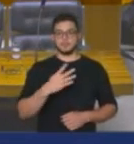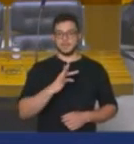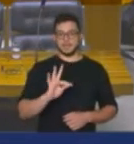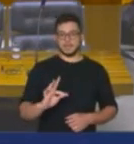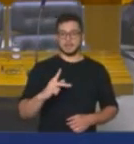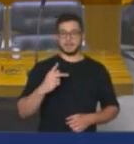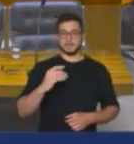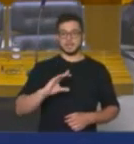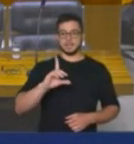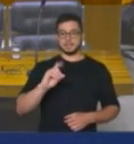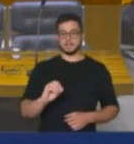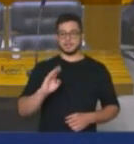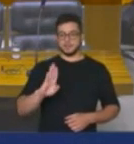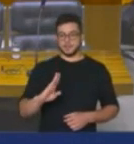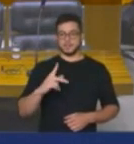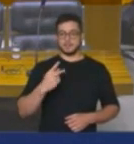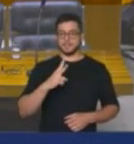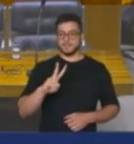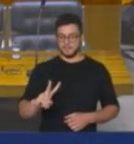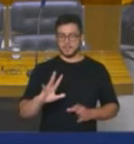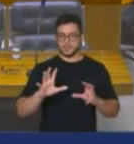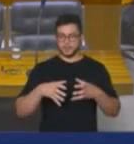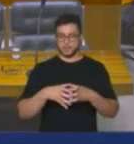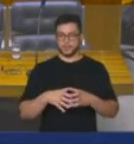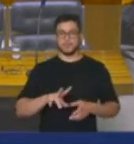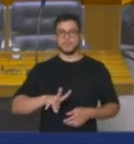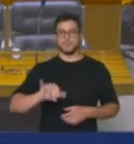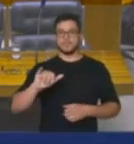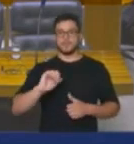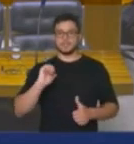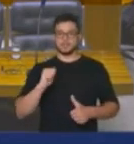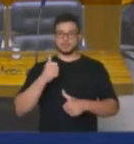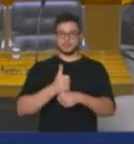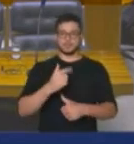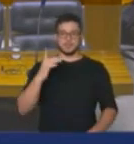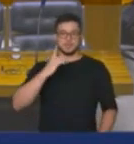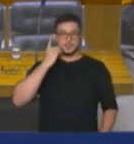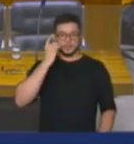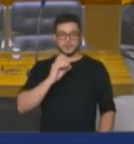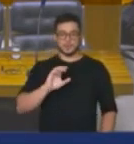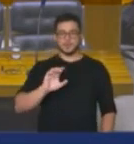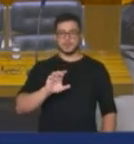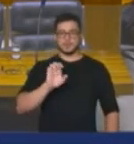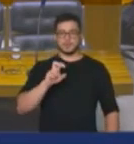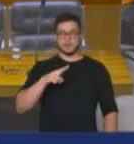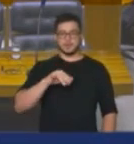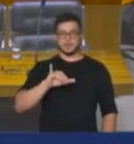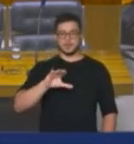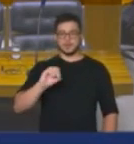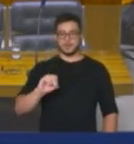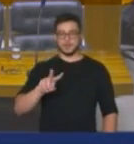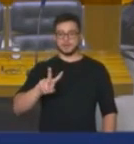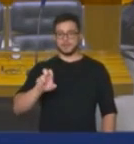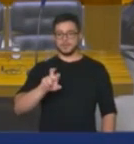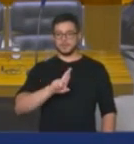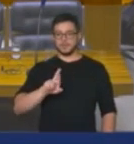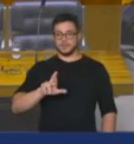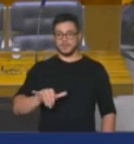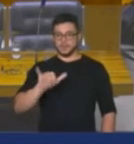vaga do deputado Enio Verri, que hoje renunciou seu mandato para assumir a